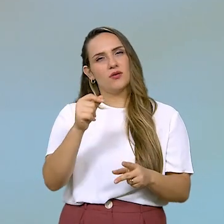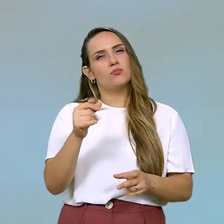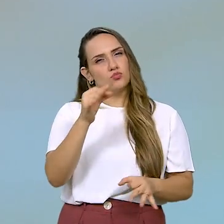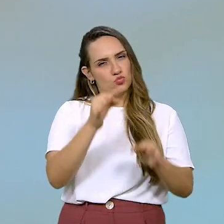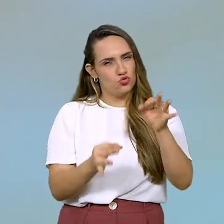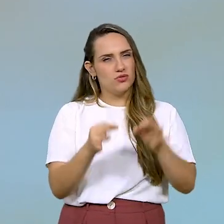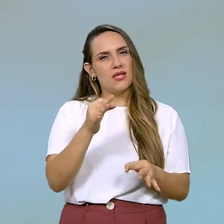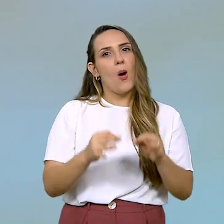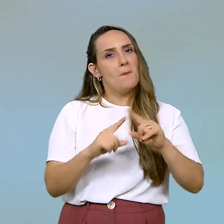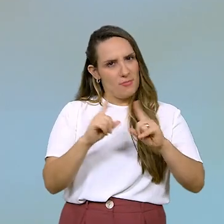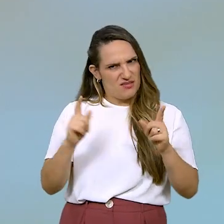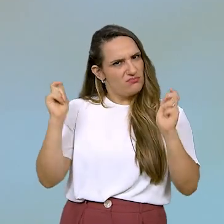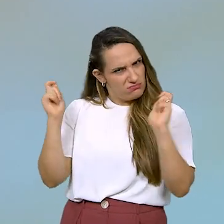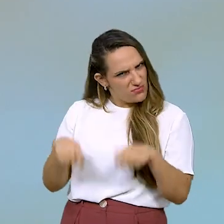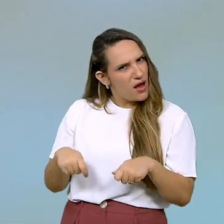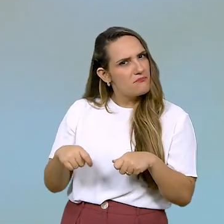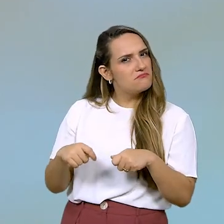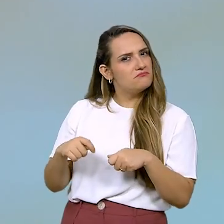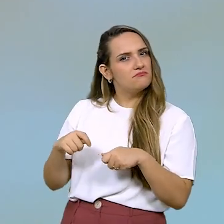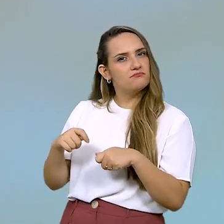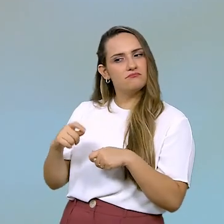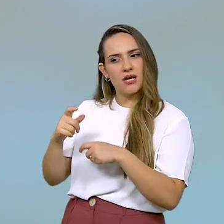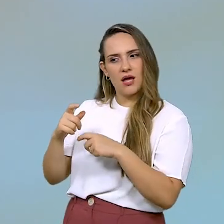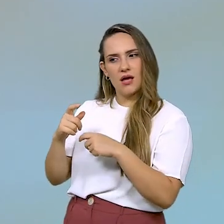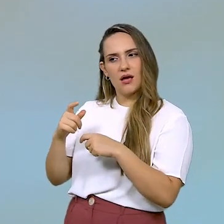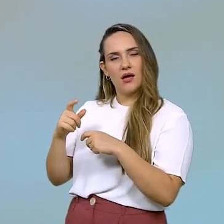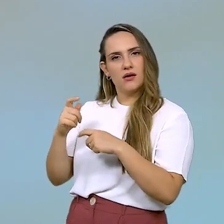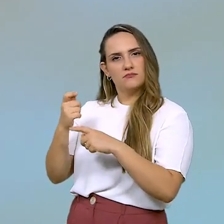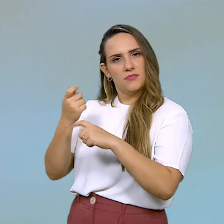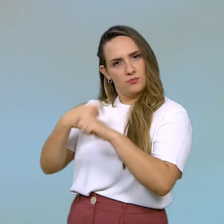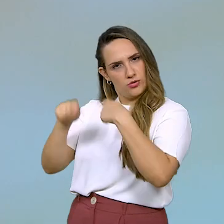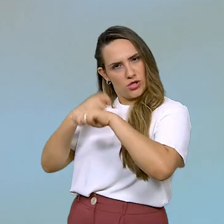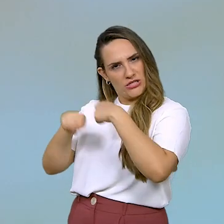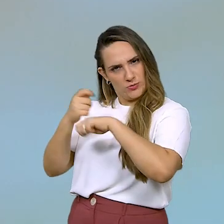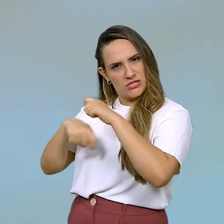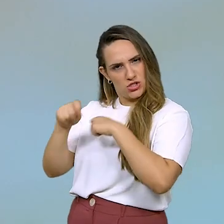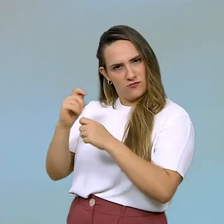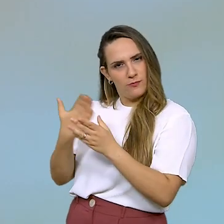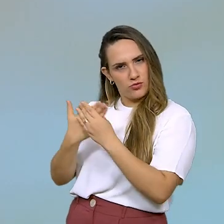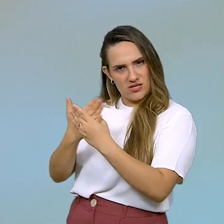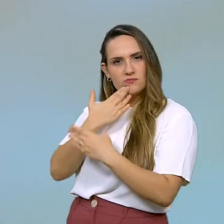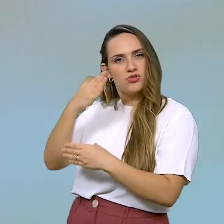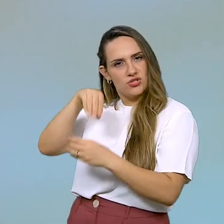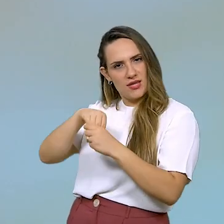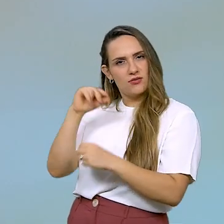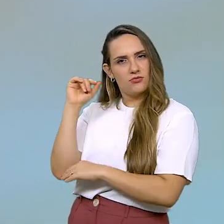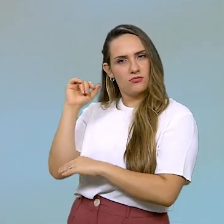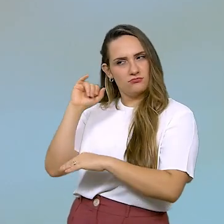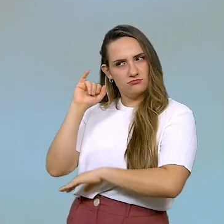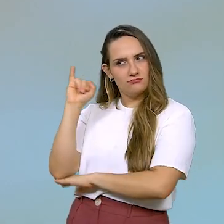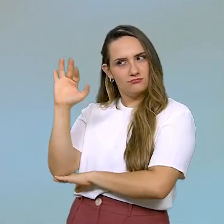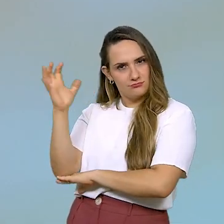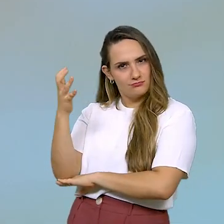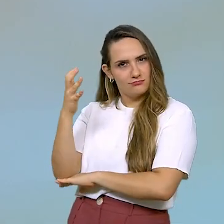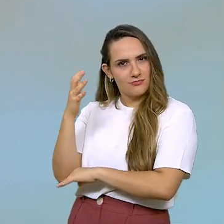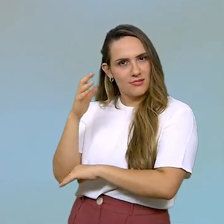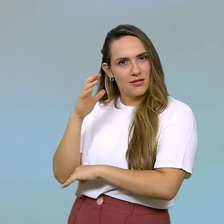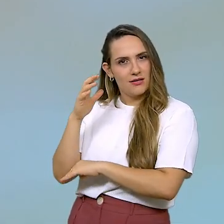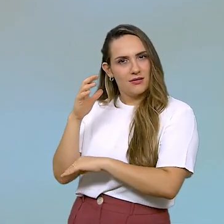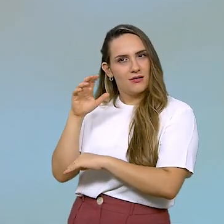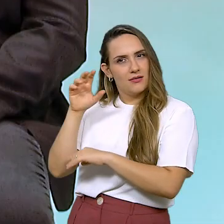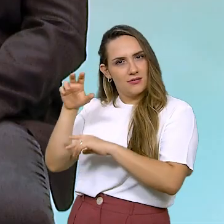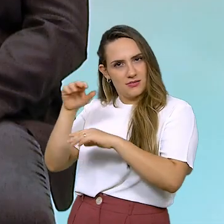STF, mas também pela via administrativa. E a Receita Federal tem dado exemplo para as outras instâncias dos fiscos, né? Como que funciona